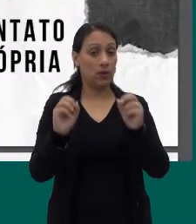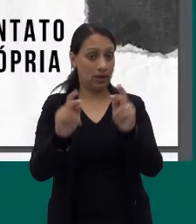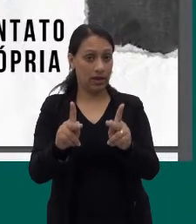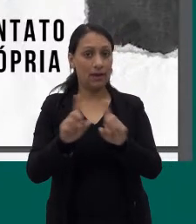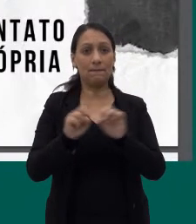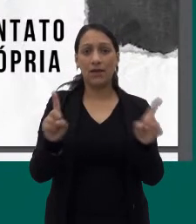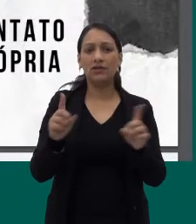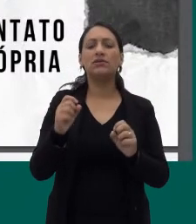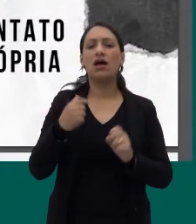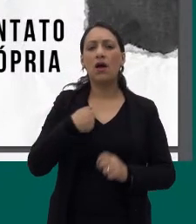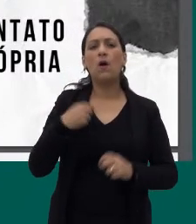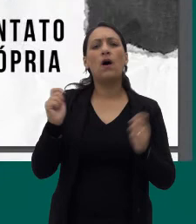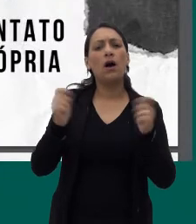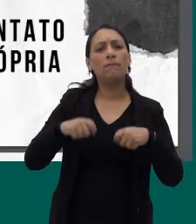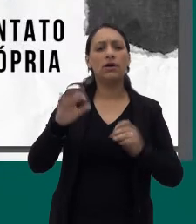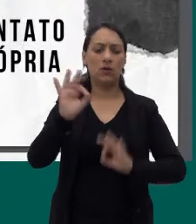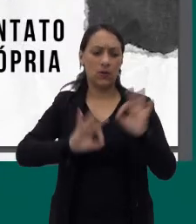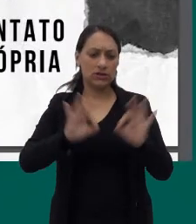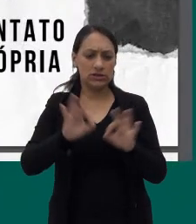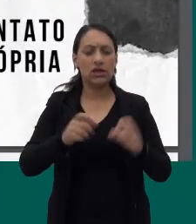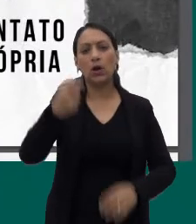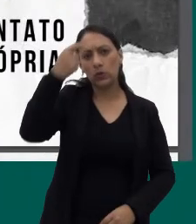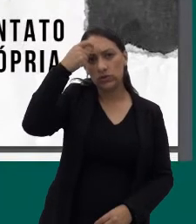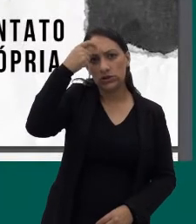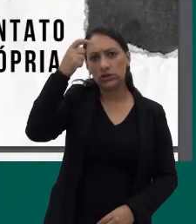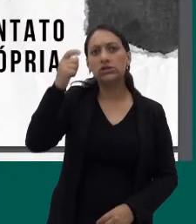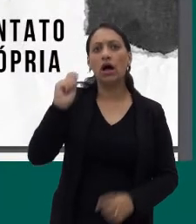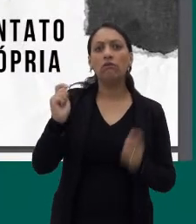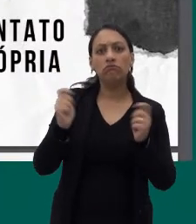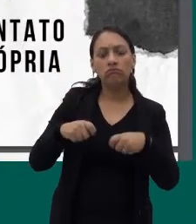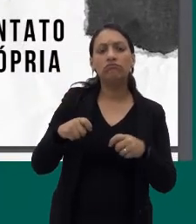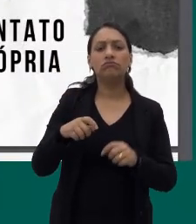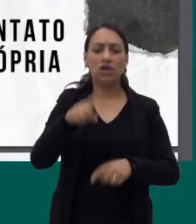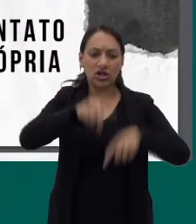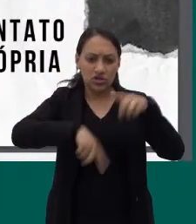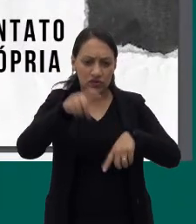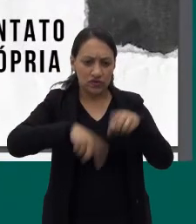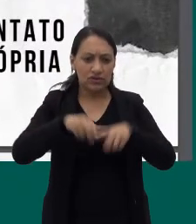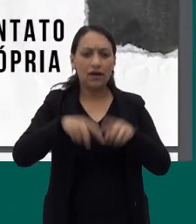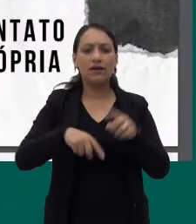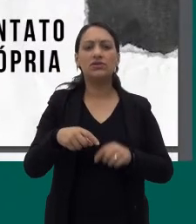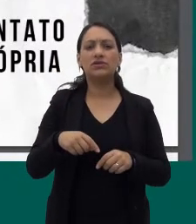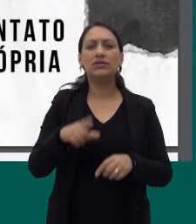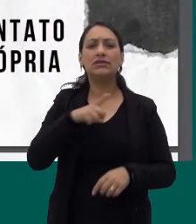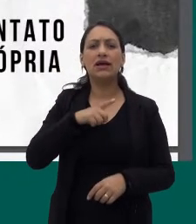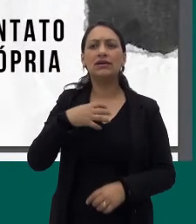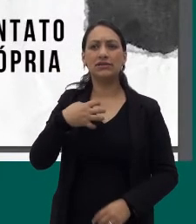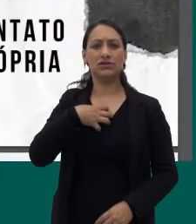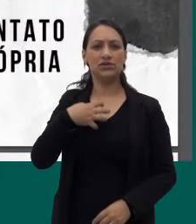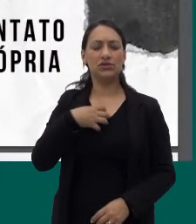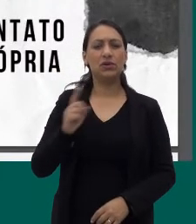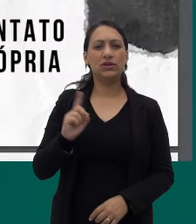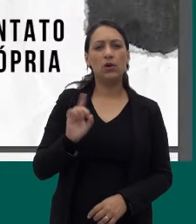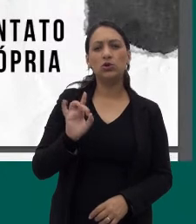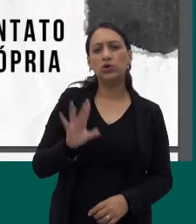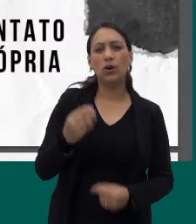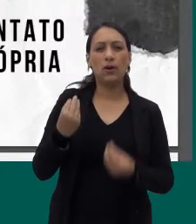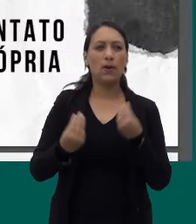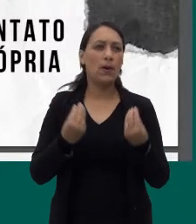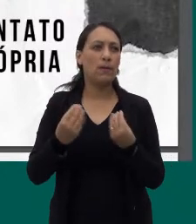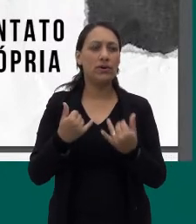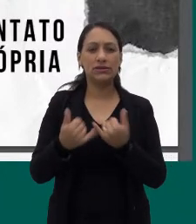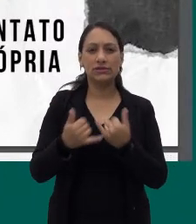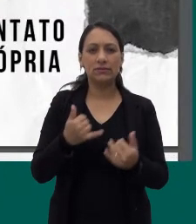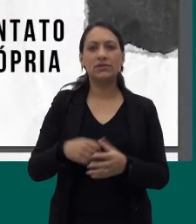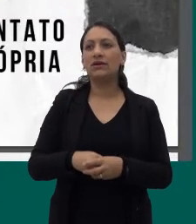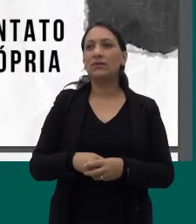mas eu posso organizar, eu posso ter consciência, eu posso fazer cada atividade com mais sentido e não só como cumprir um